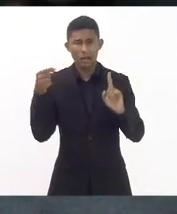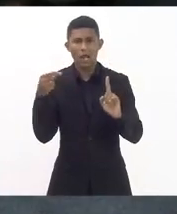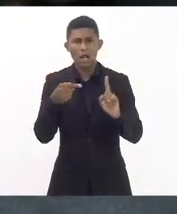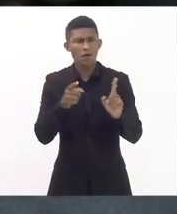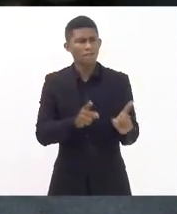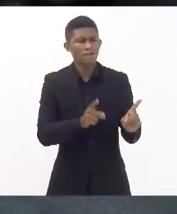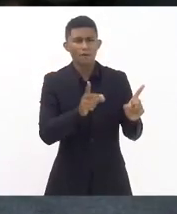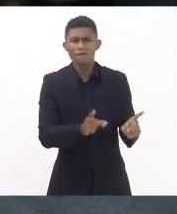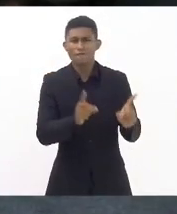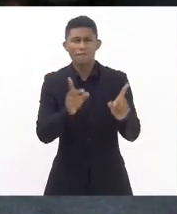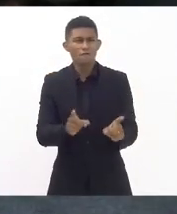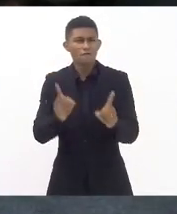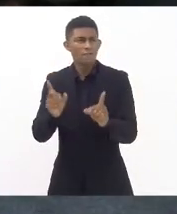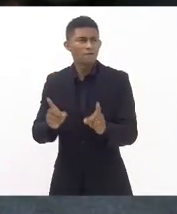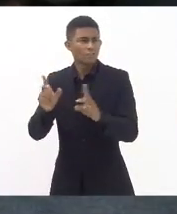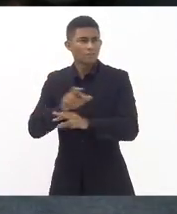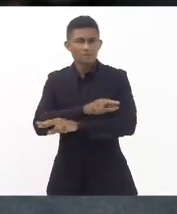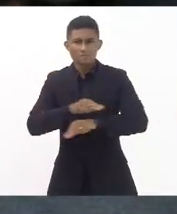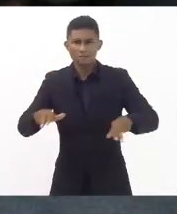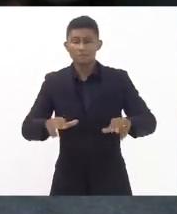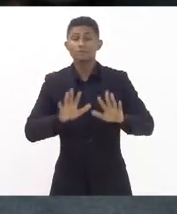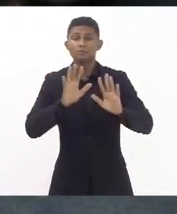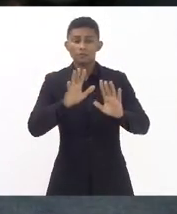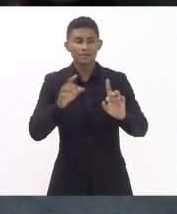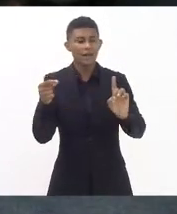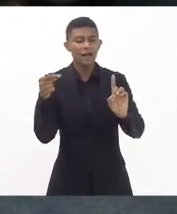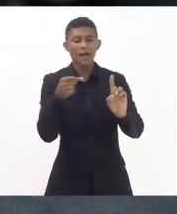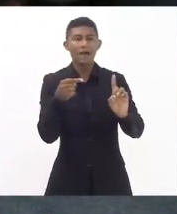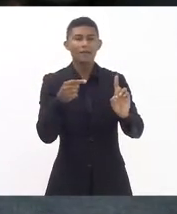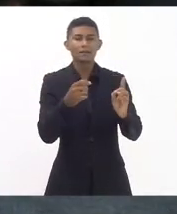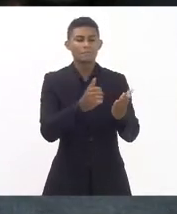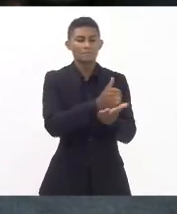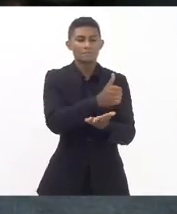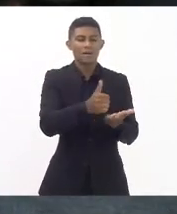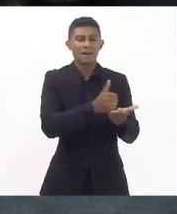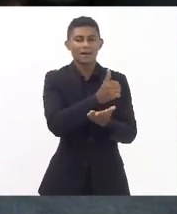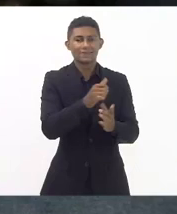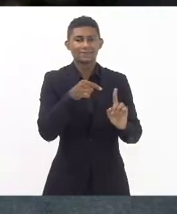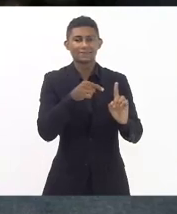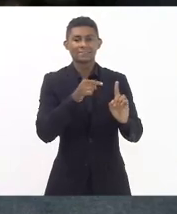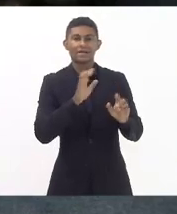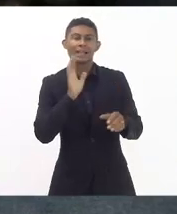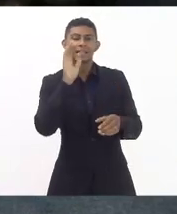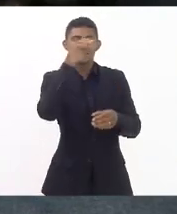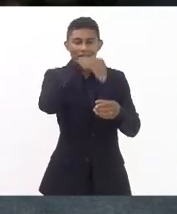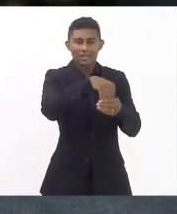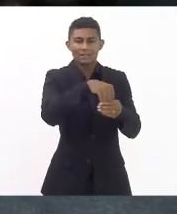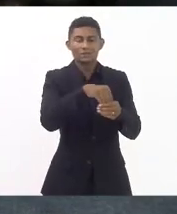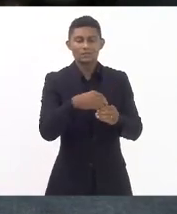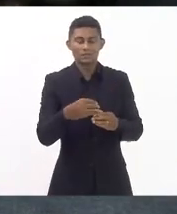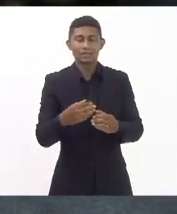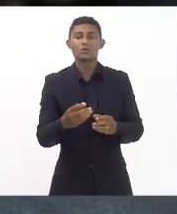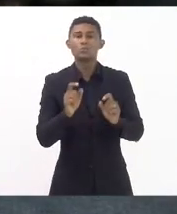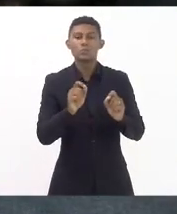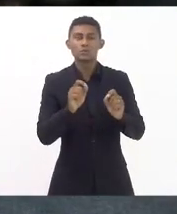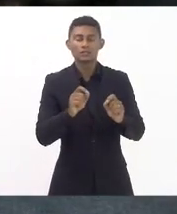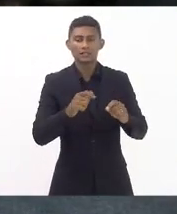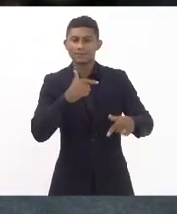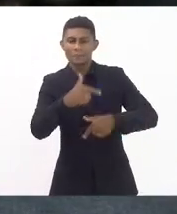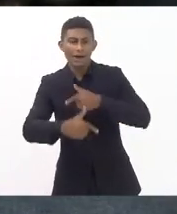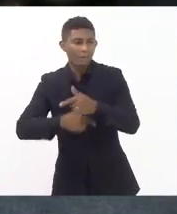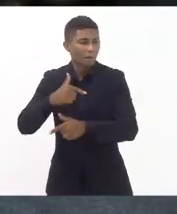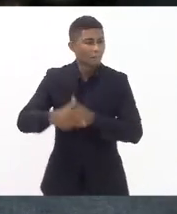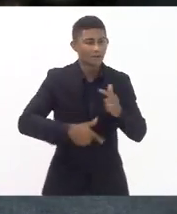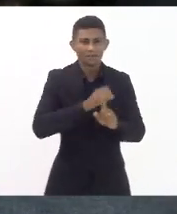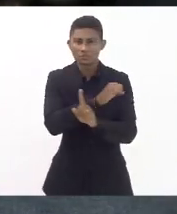e tudo, mas que tem na sua raiz, no seu trabalho, um trabalho social muito